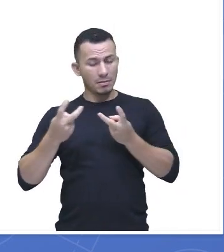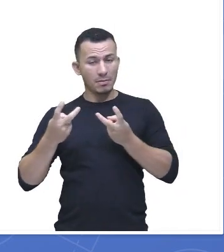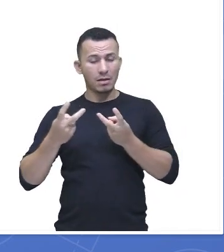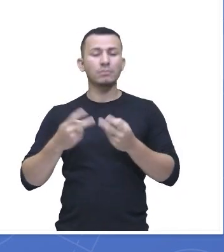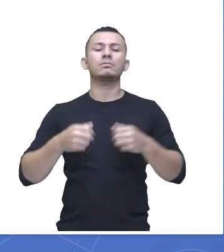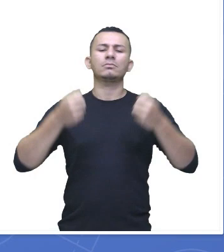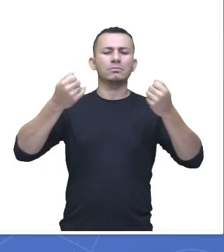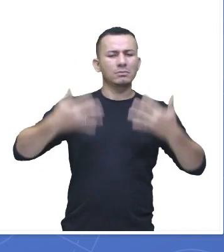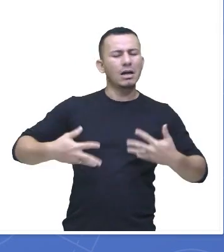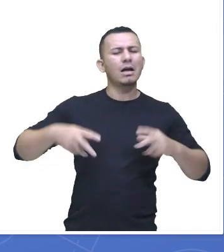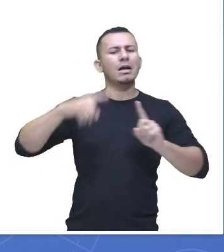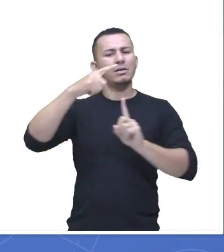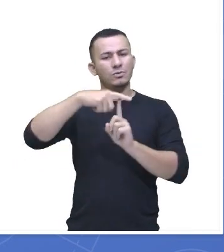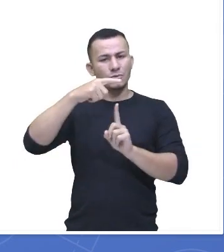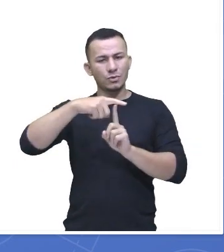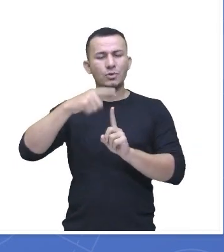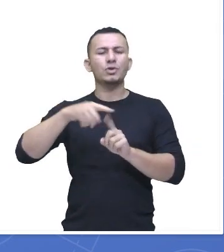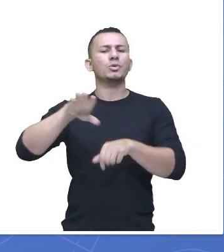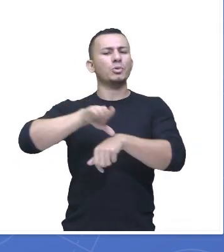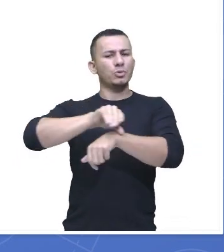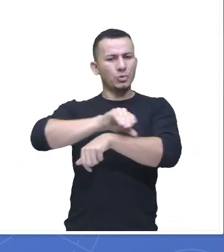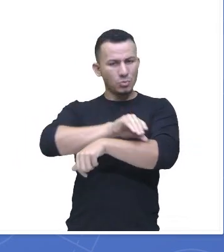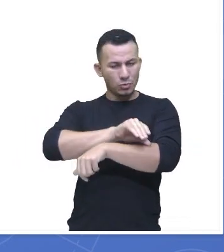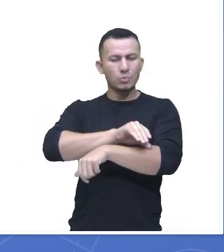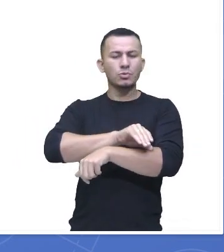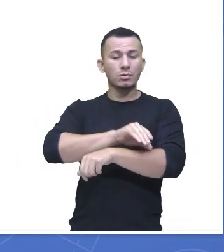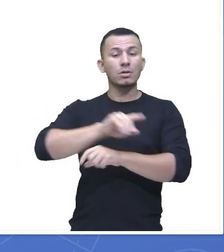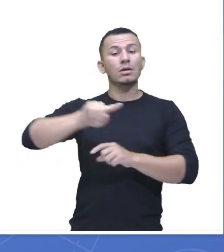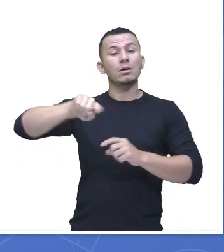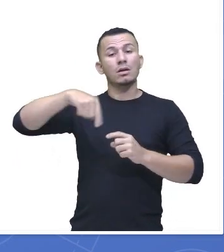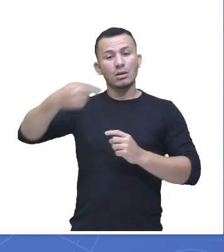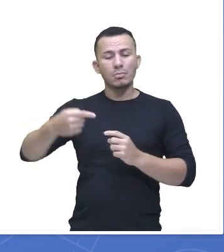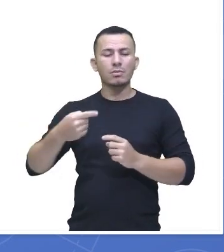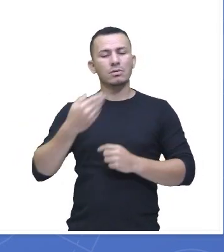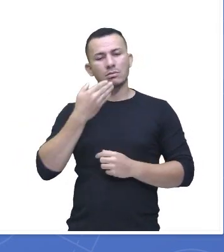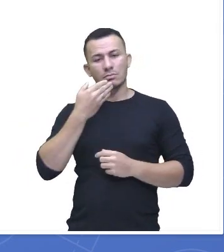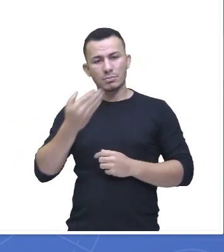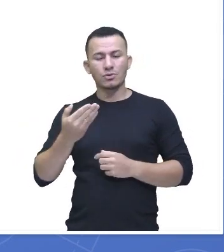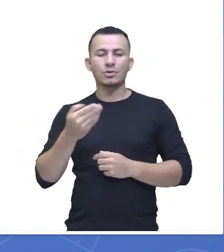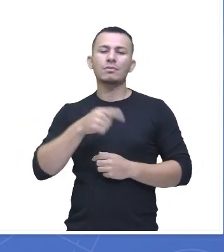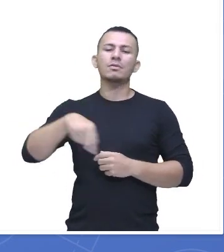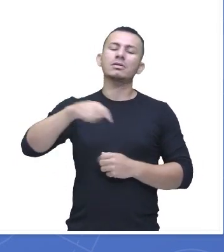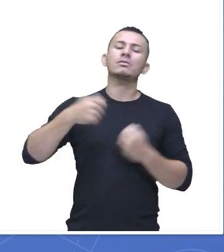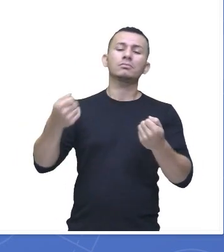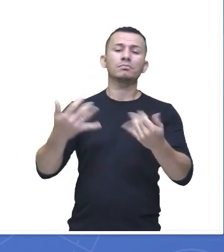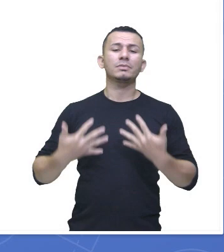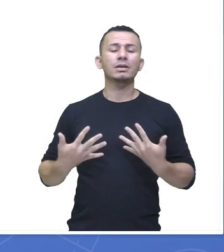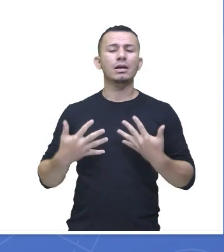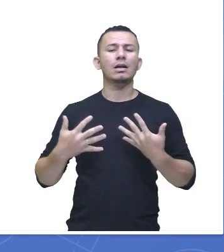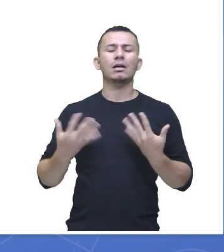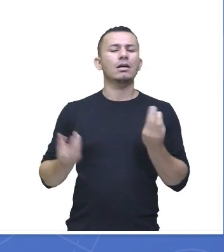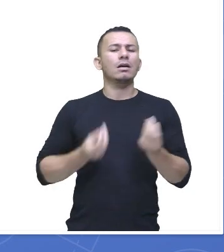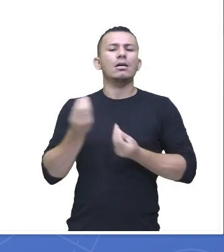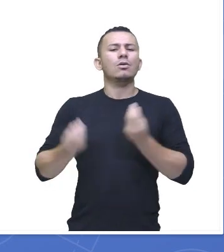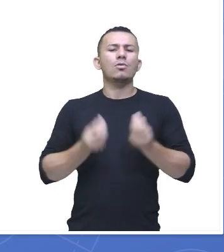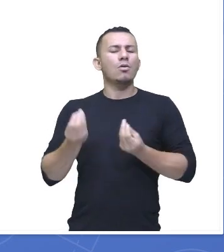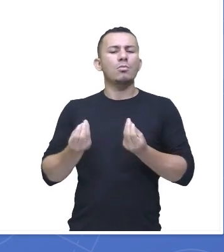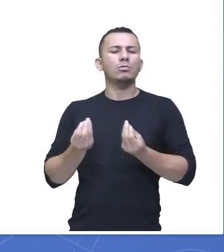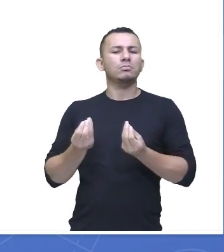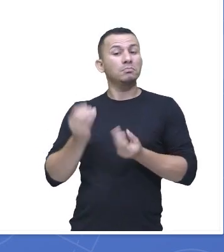sobre os tipos de músculos e depois eu pedi que vocês me dissessem o que a gente poderia